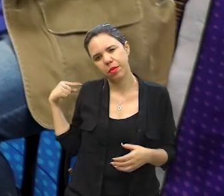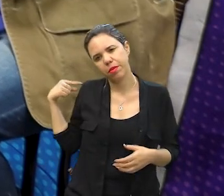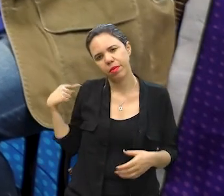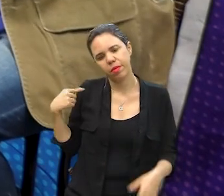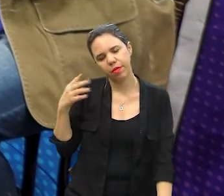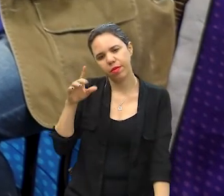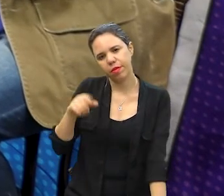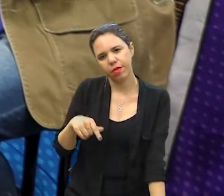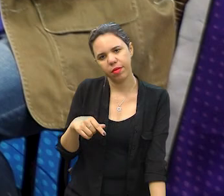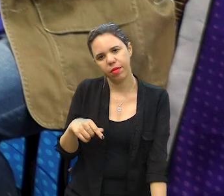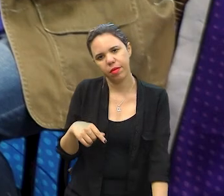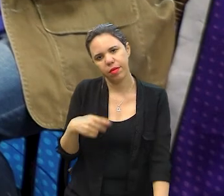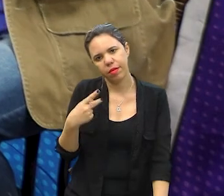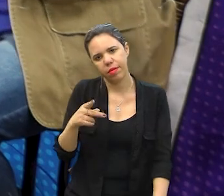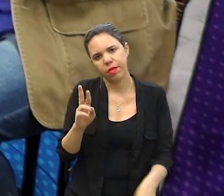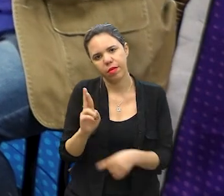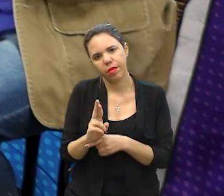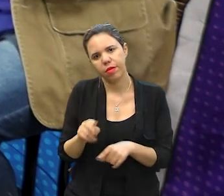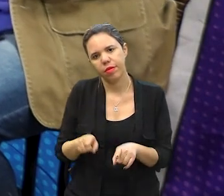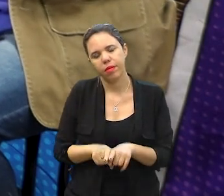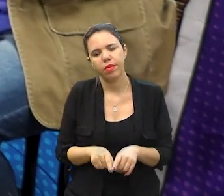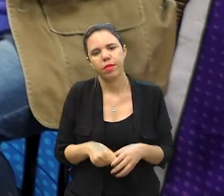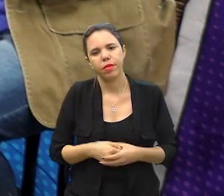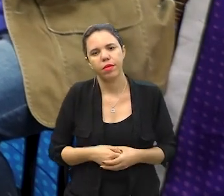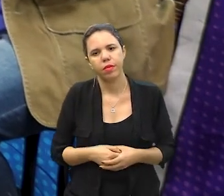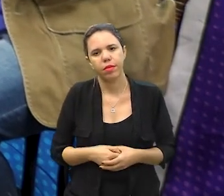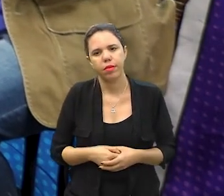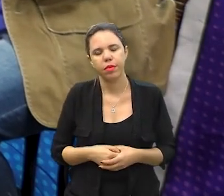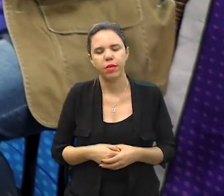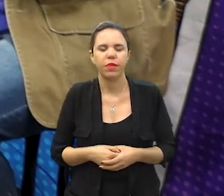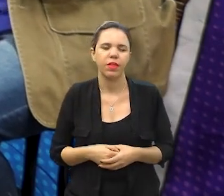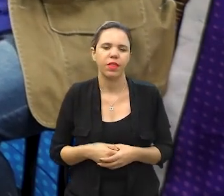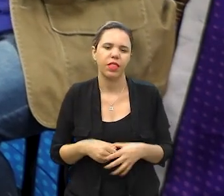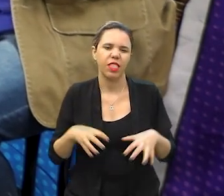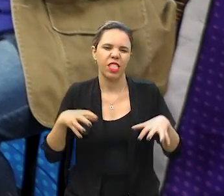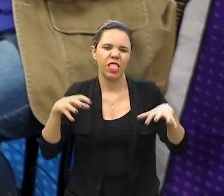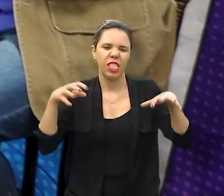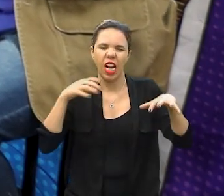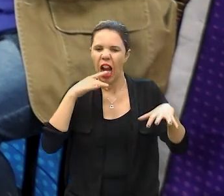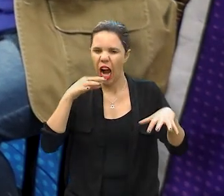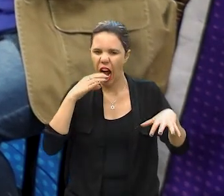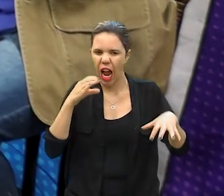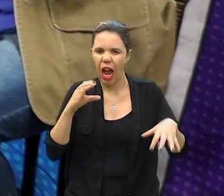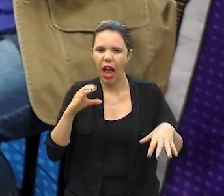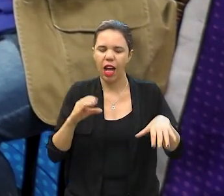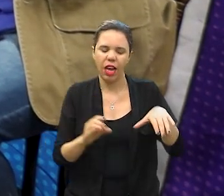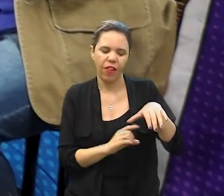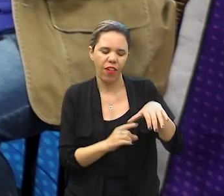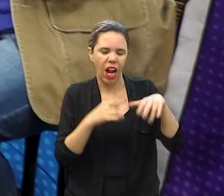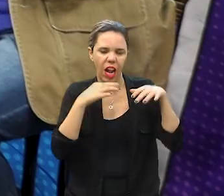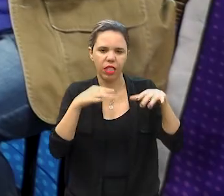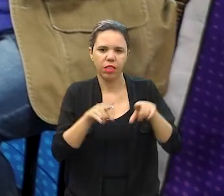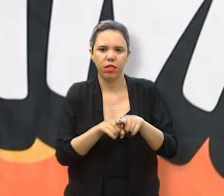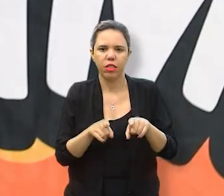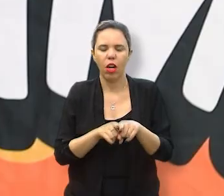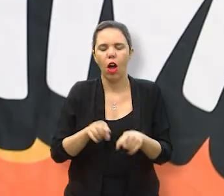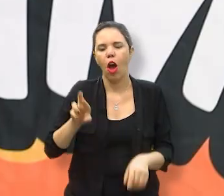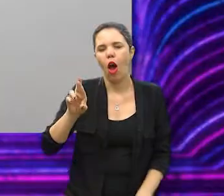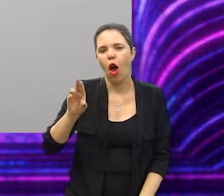se essa foi a referência também, né, de Caverna do Dragão, lembra também o